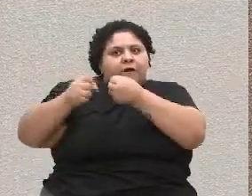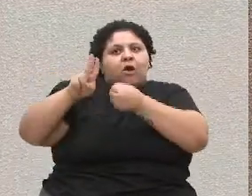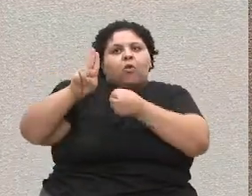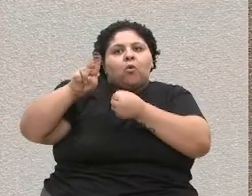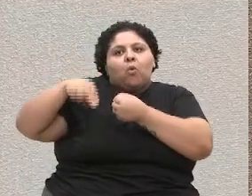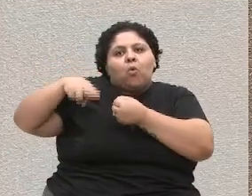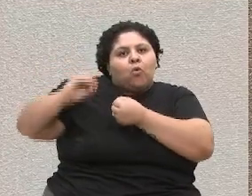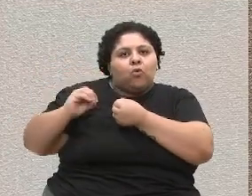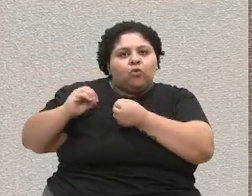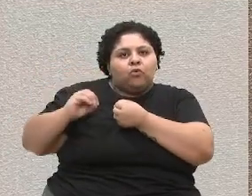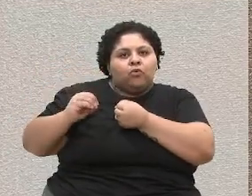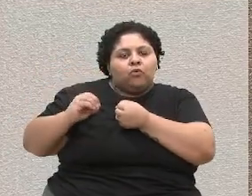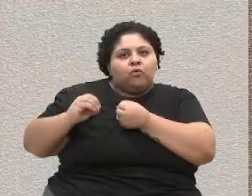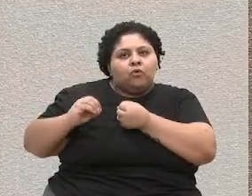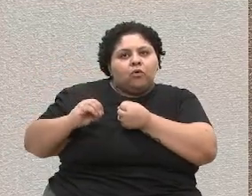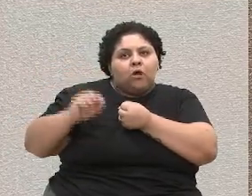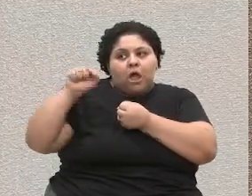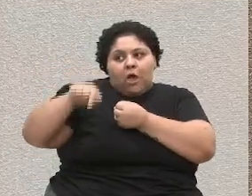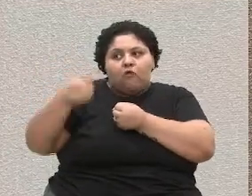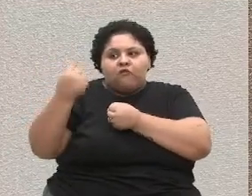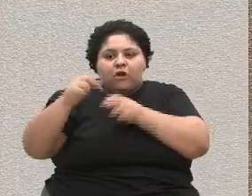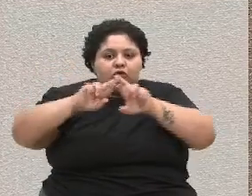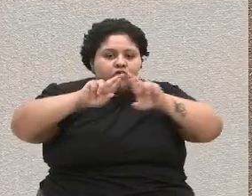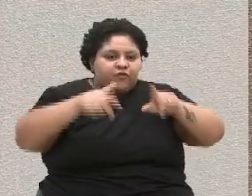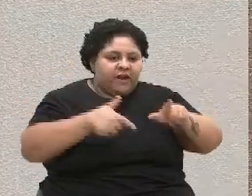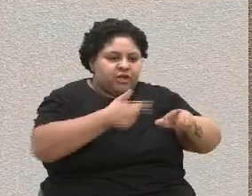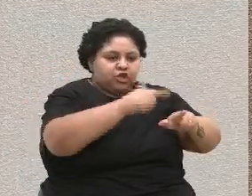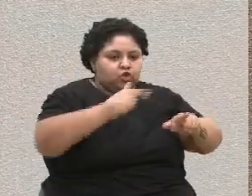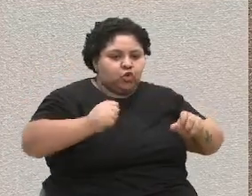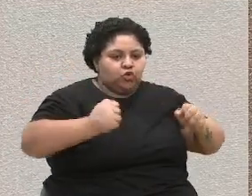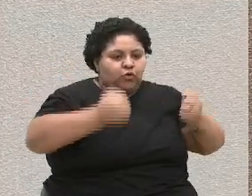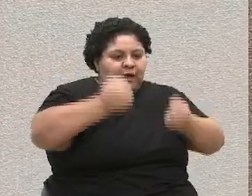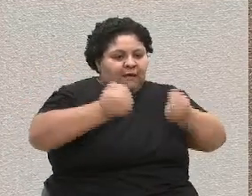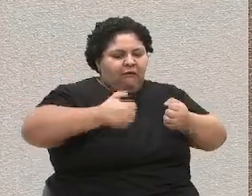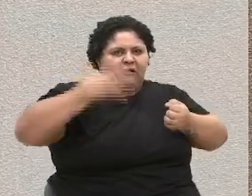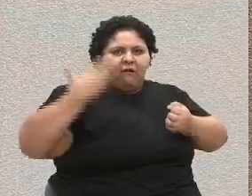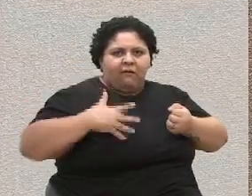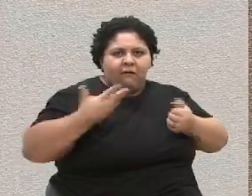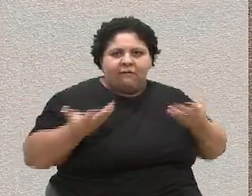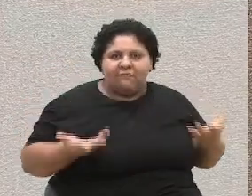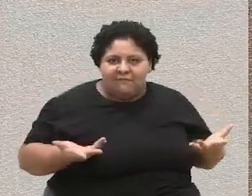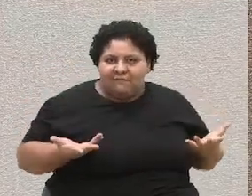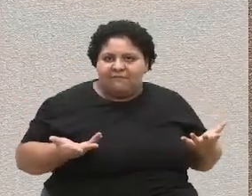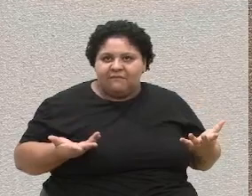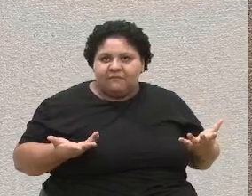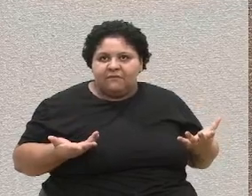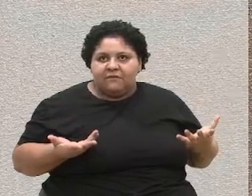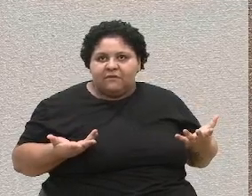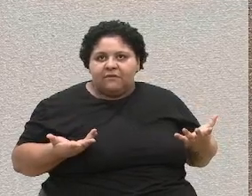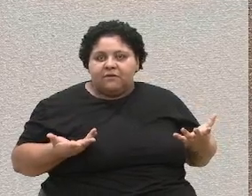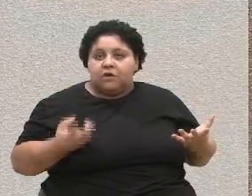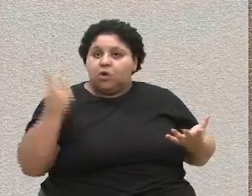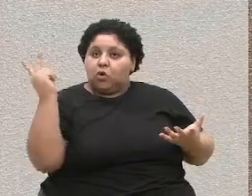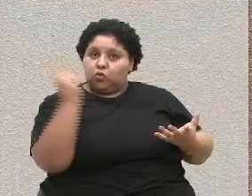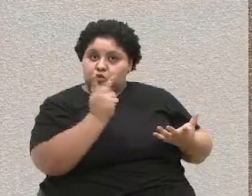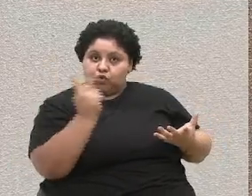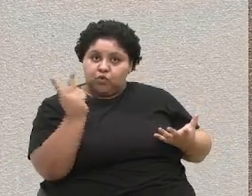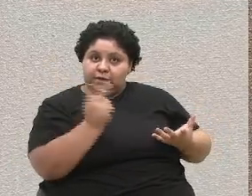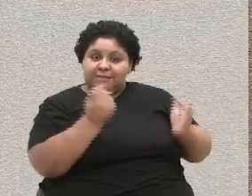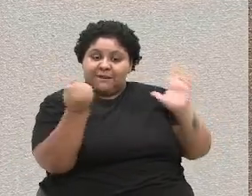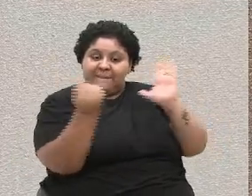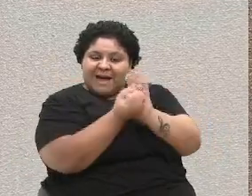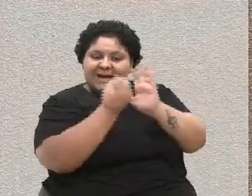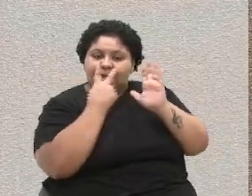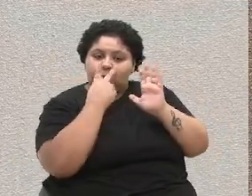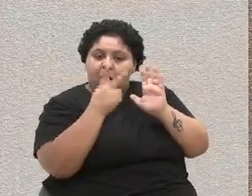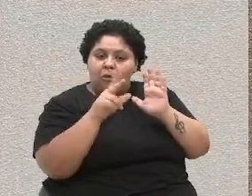valor e uma Ferrari custa outra? Dá para comparar um Fiat Uno com uma Ferrari, embora ambos sejam da Fiat? Existe